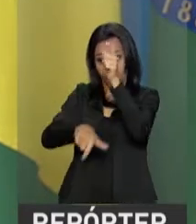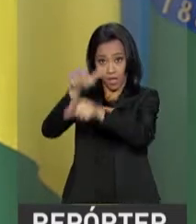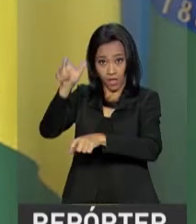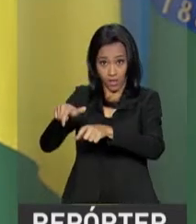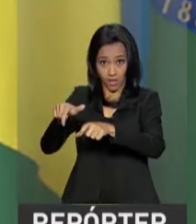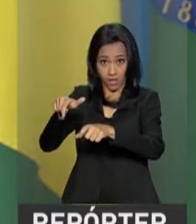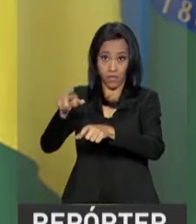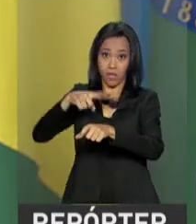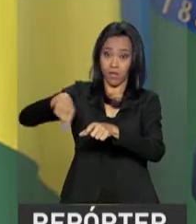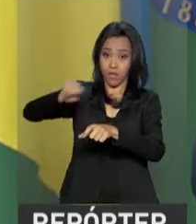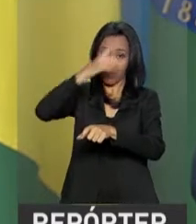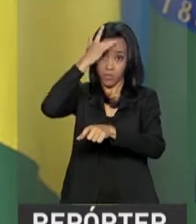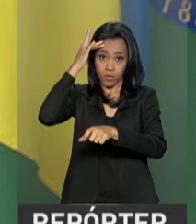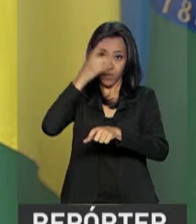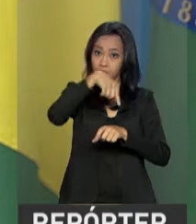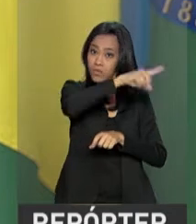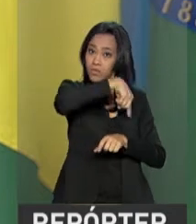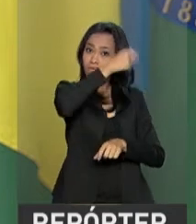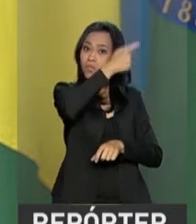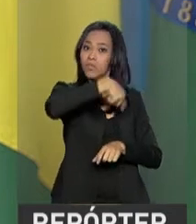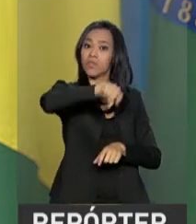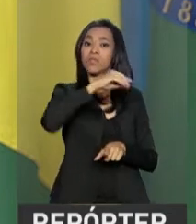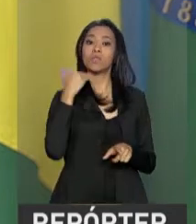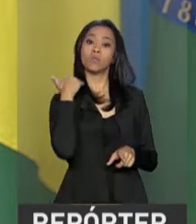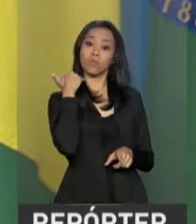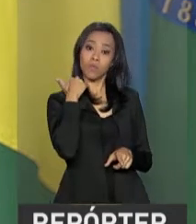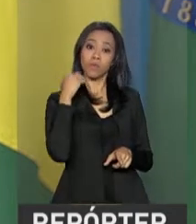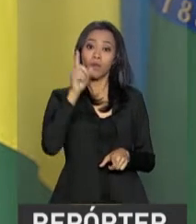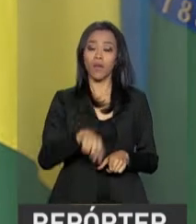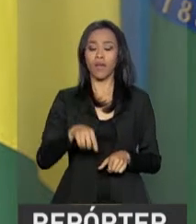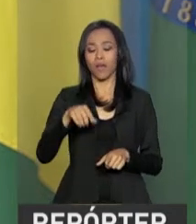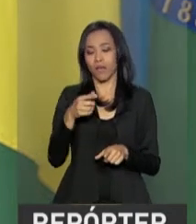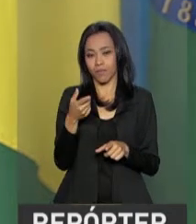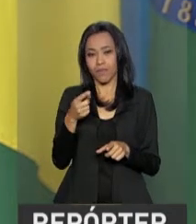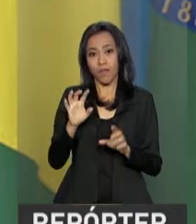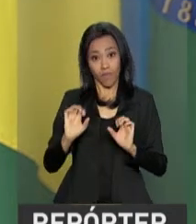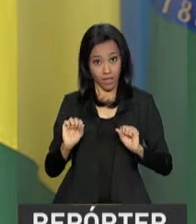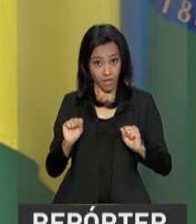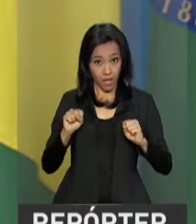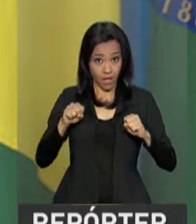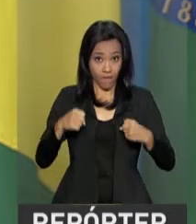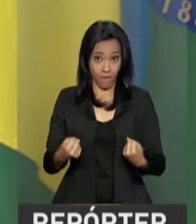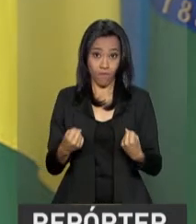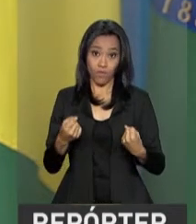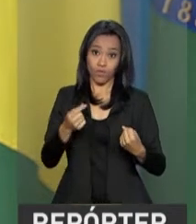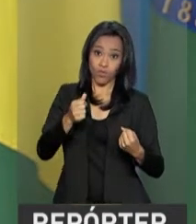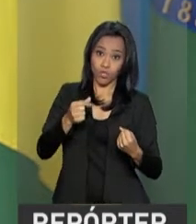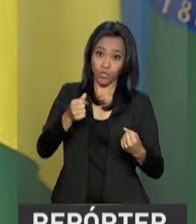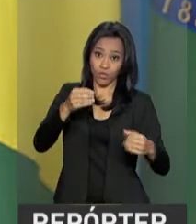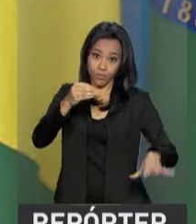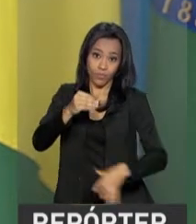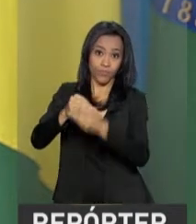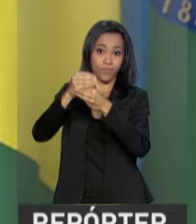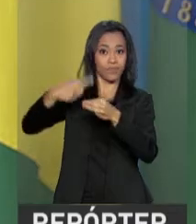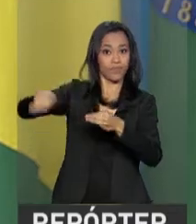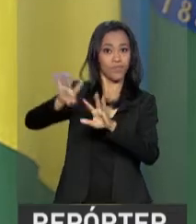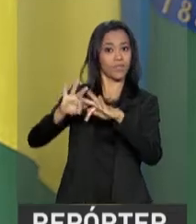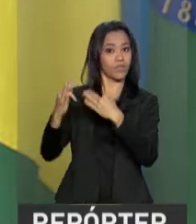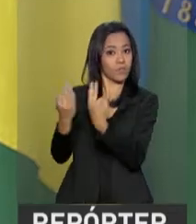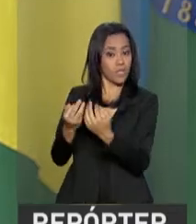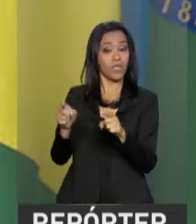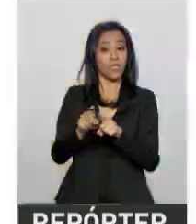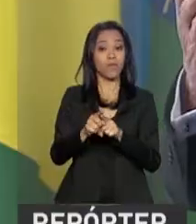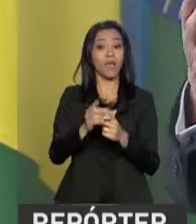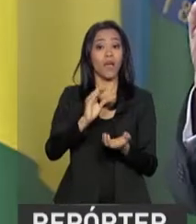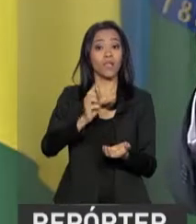como disseram bilhões de reais a reforçar o orçamento das famílias mas especialmente a circular na economia